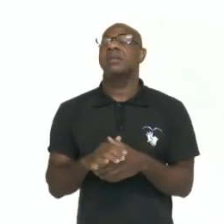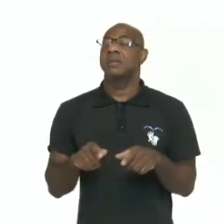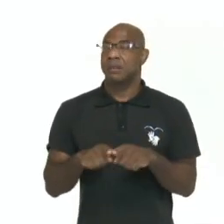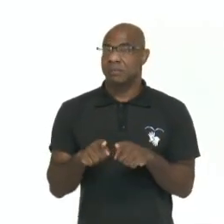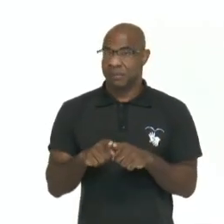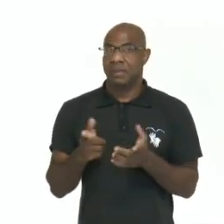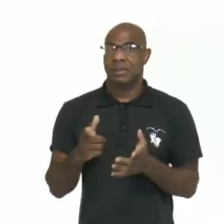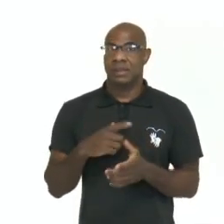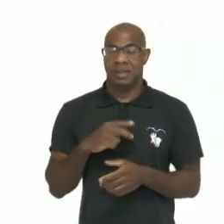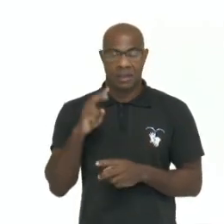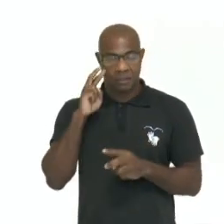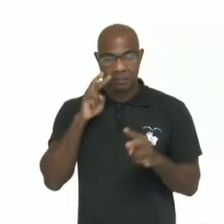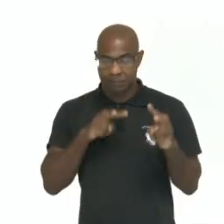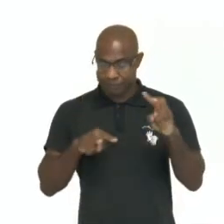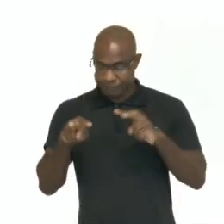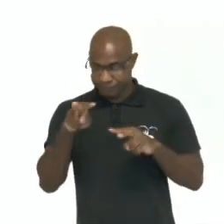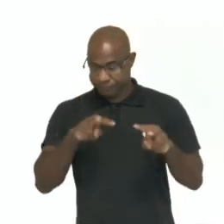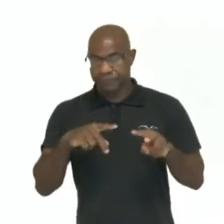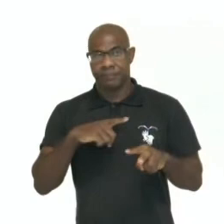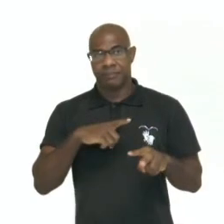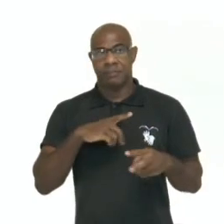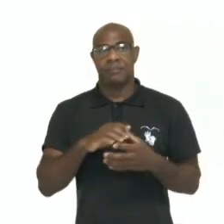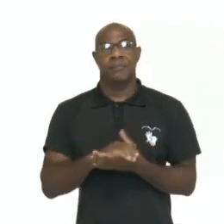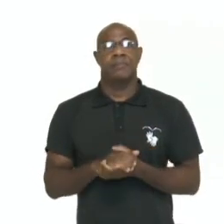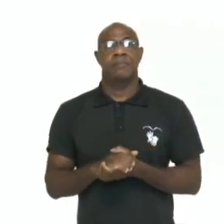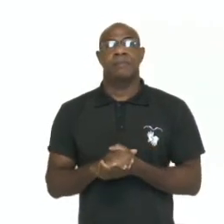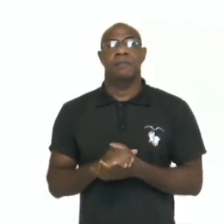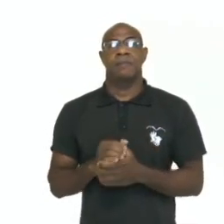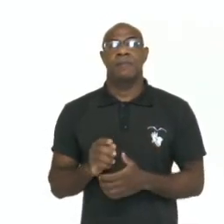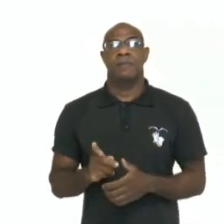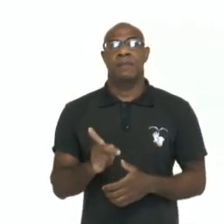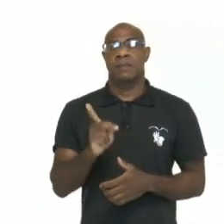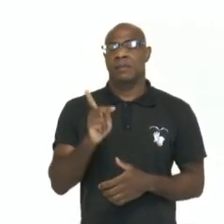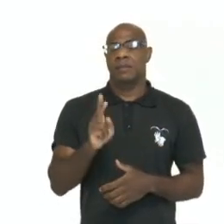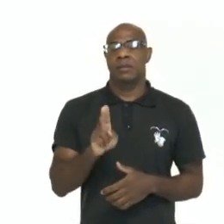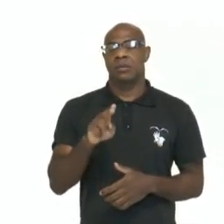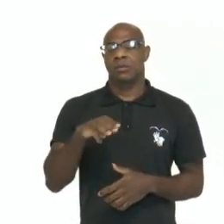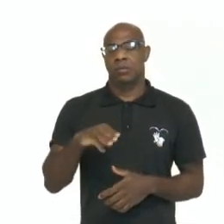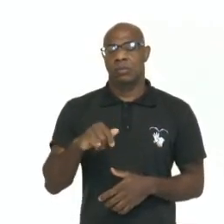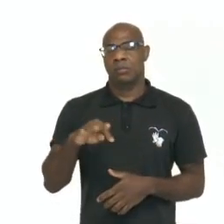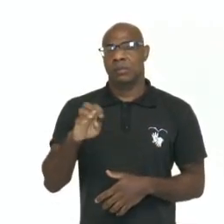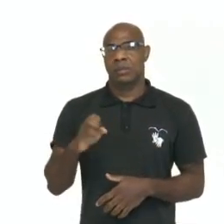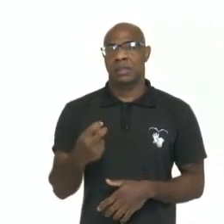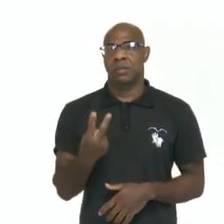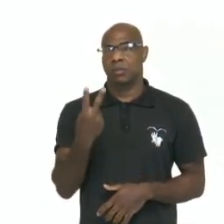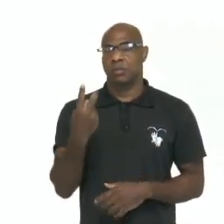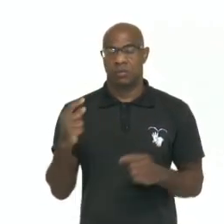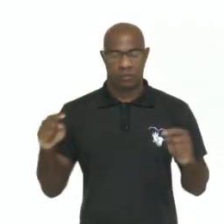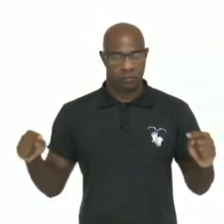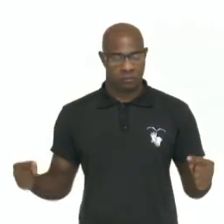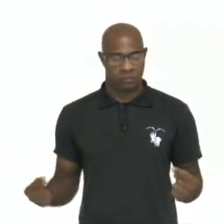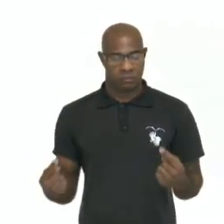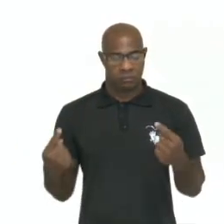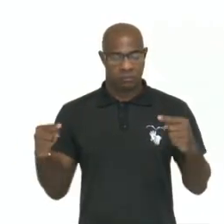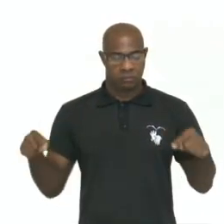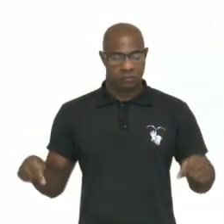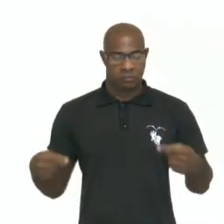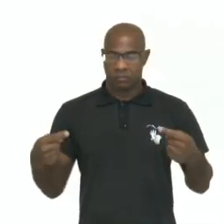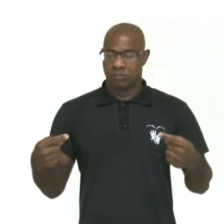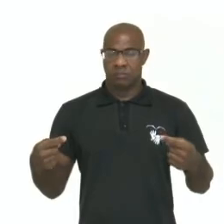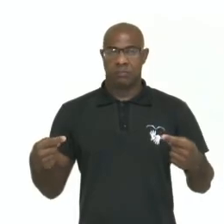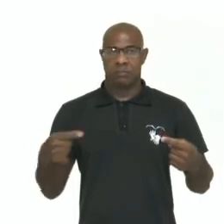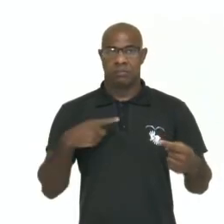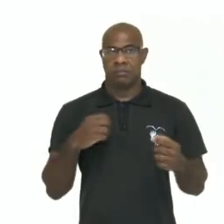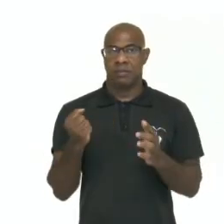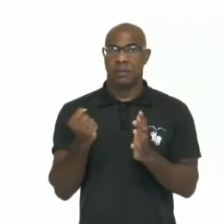critério bem significativo. No comitê, se colocam 2 atletas em combate. A marcação de pontos é feita